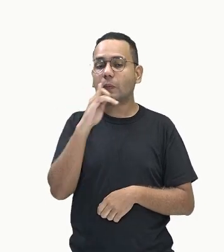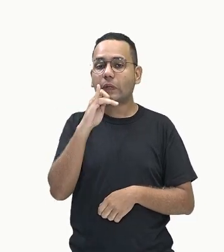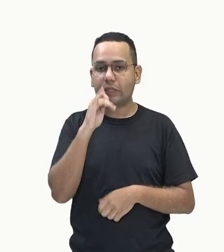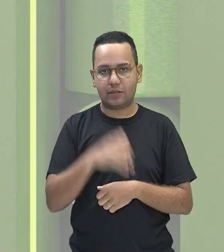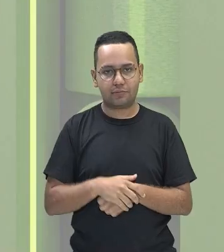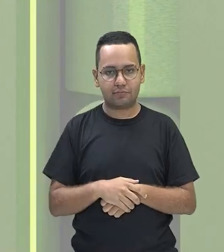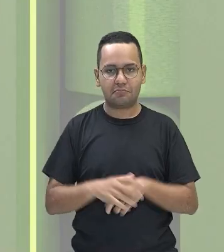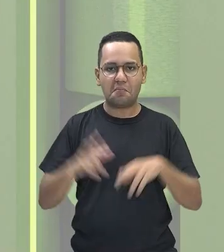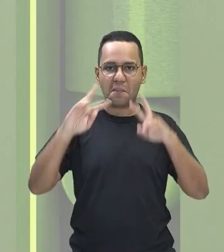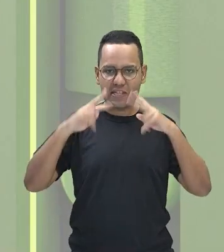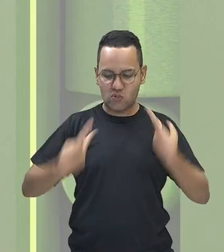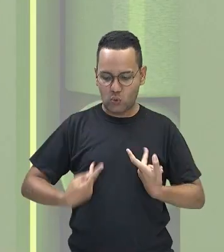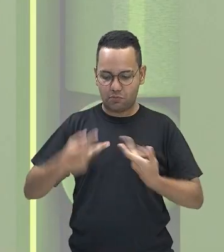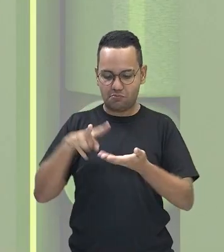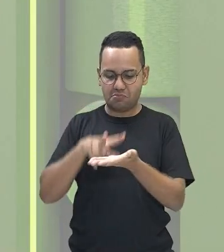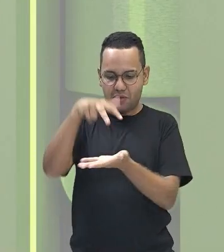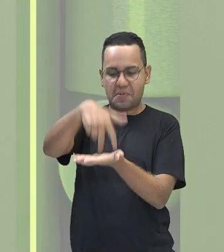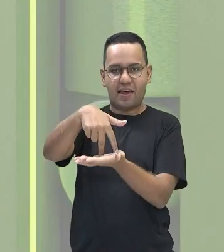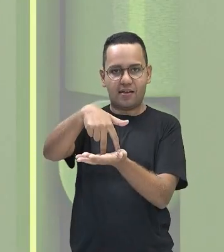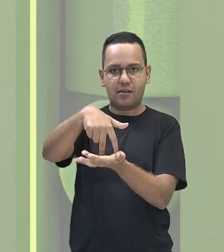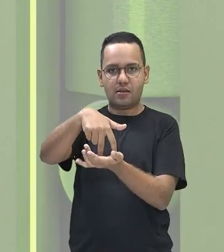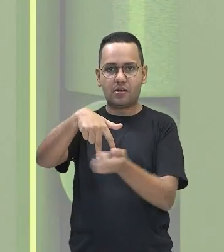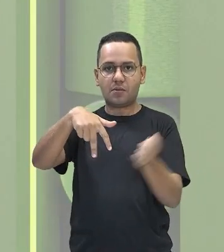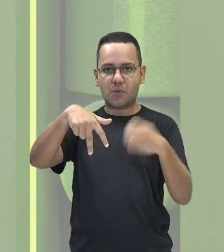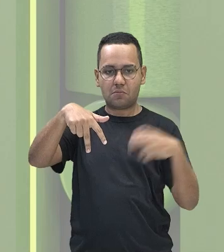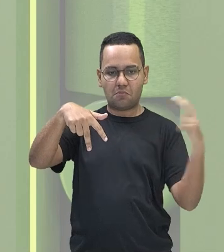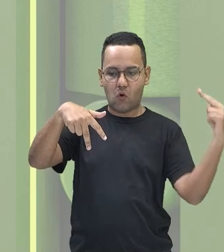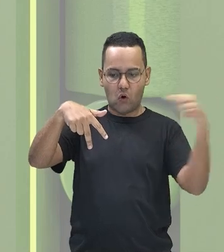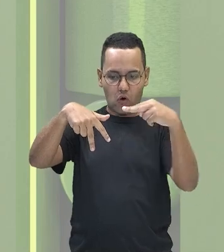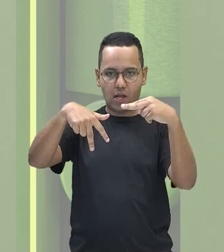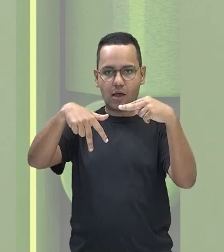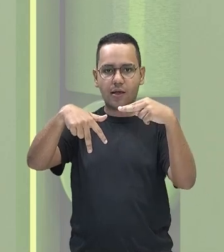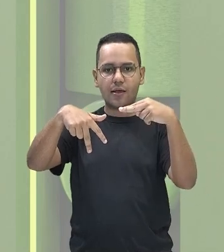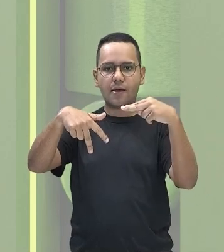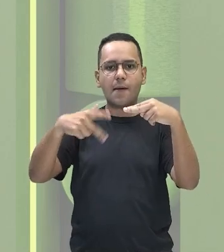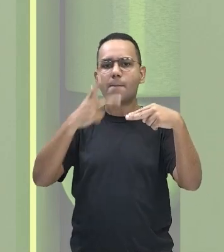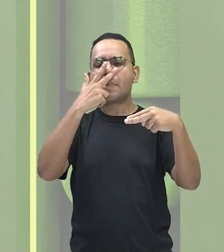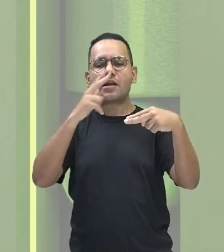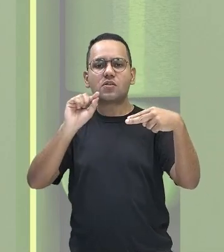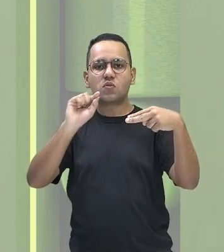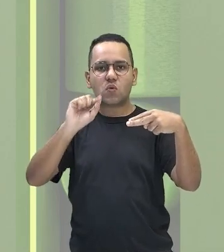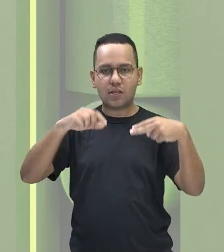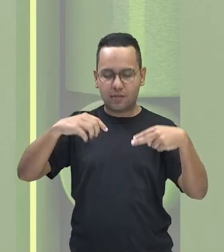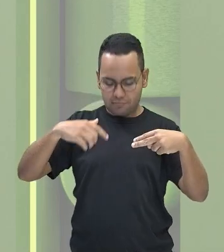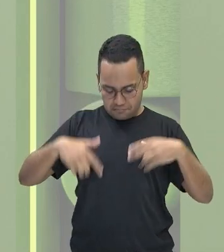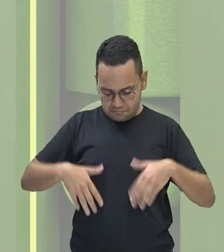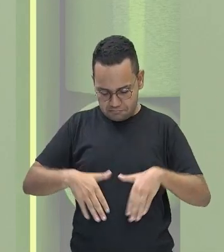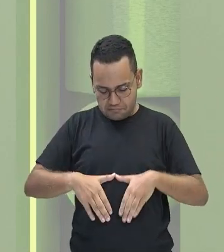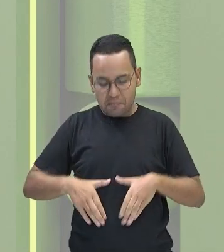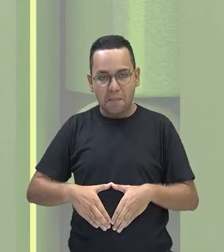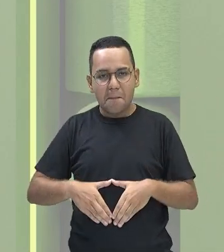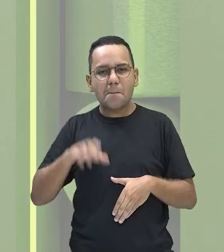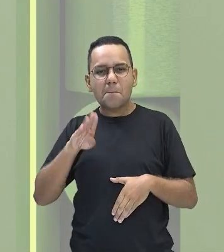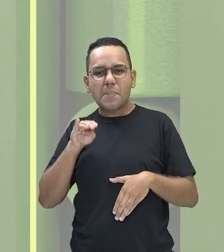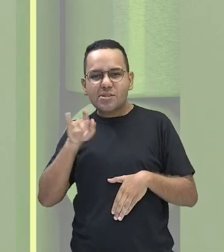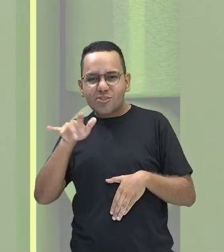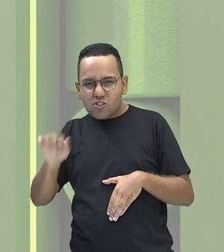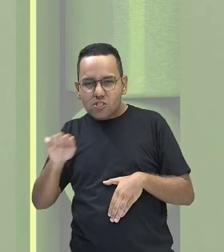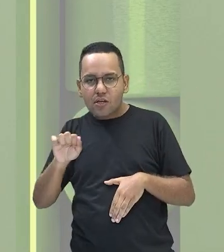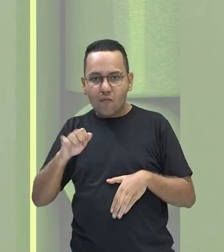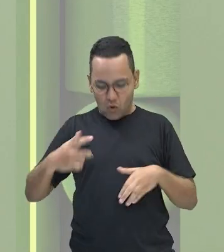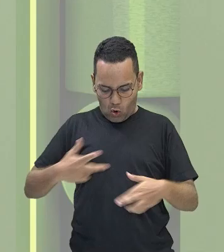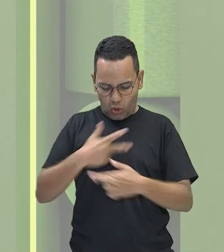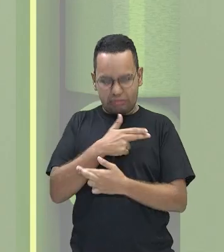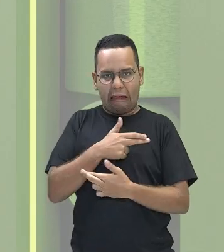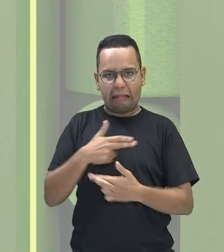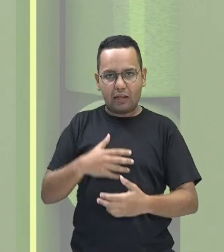ela está em pé, você está olhando para ela de frente e essa bexiga foi cortada de cima a baixo, foi cortada bem no meio. E é dessa forma que você está